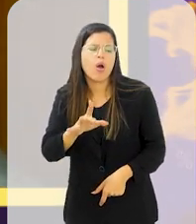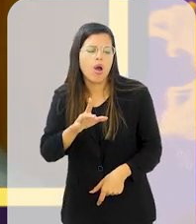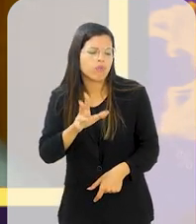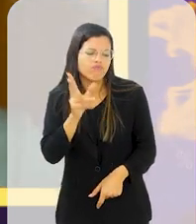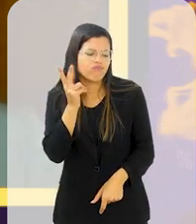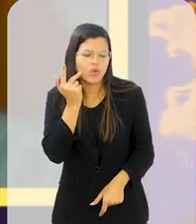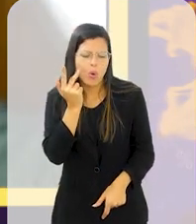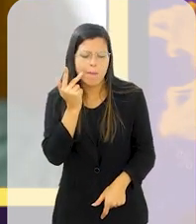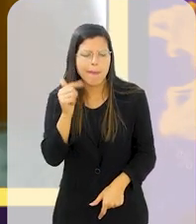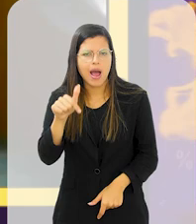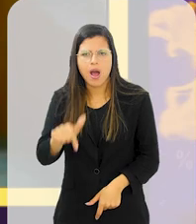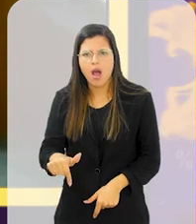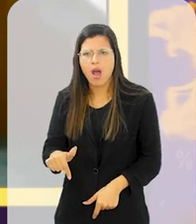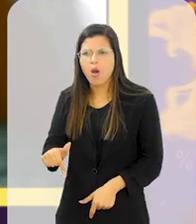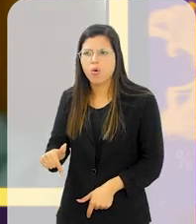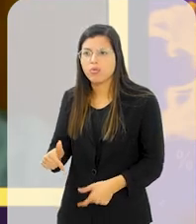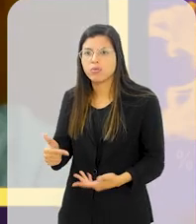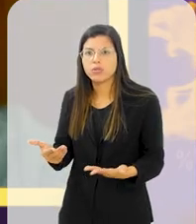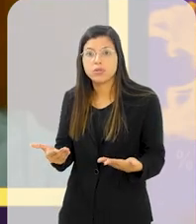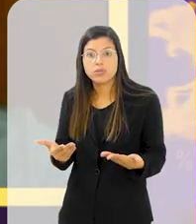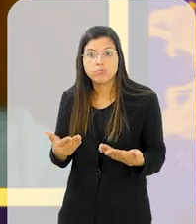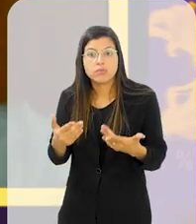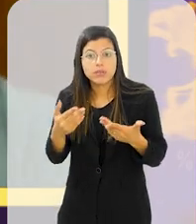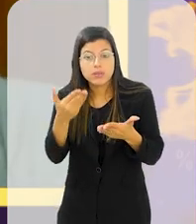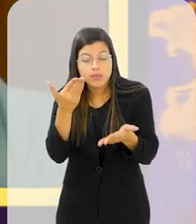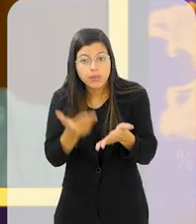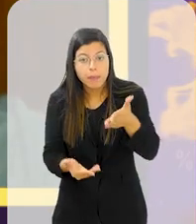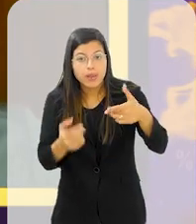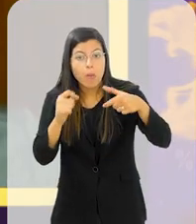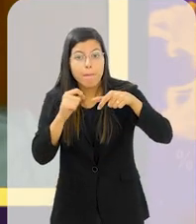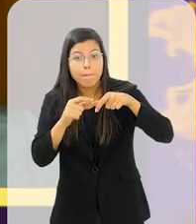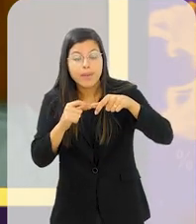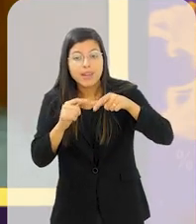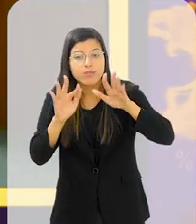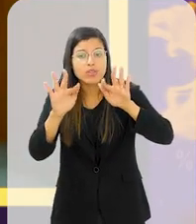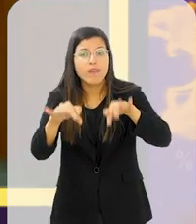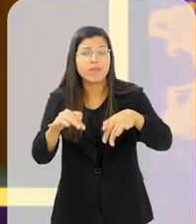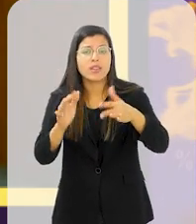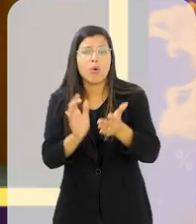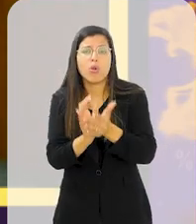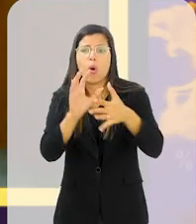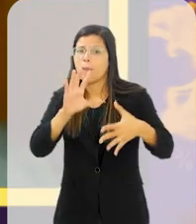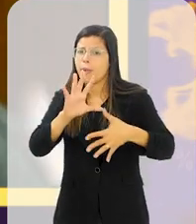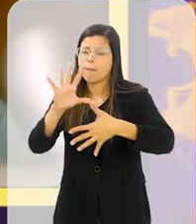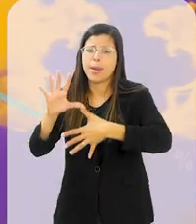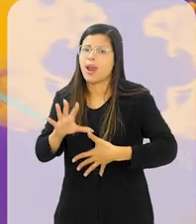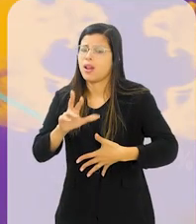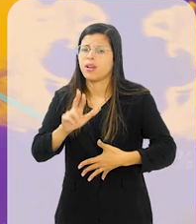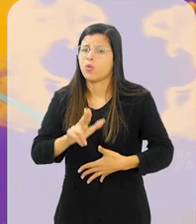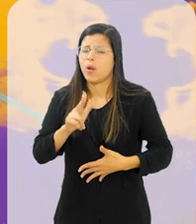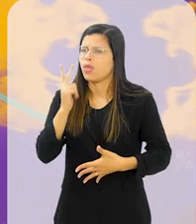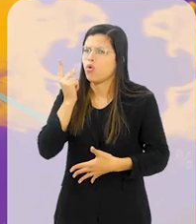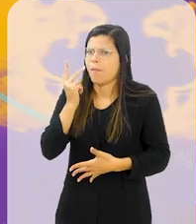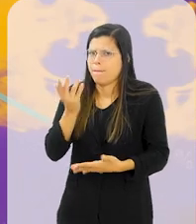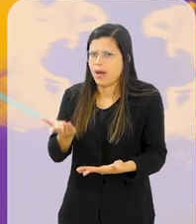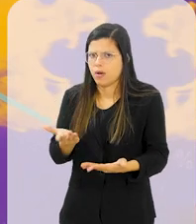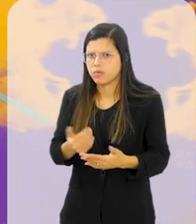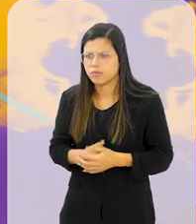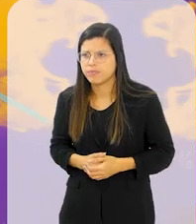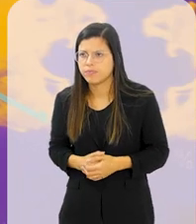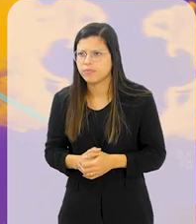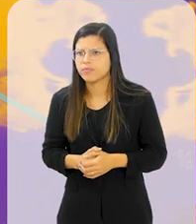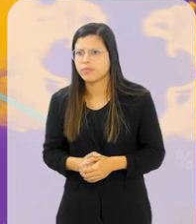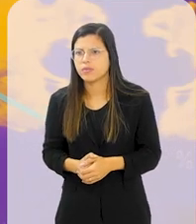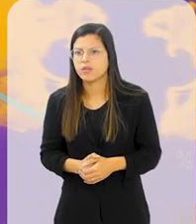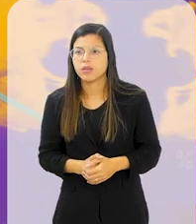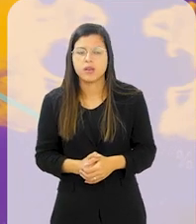pegar. Caraca, você perdeu um pênalti numa disputa que vale uma vaga na semifinal de Copa América. Não é uma coisa comum. E você sabe... E, Rafael, você sabe qual